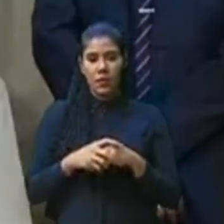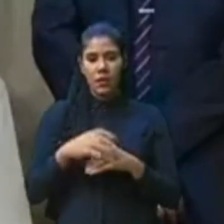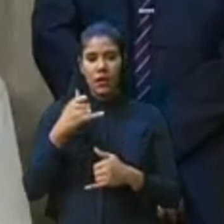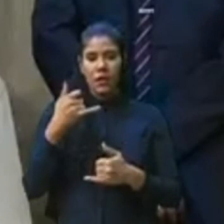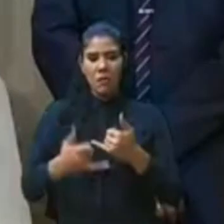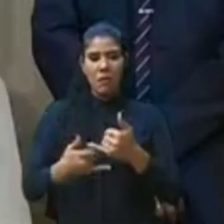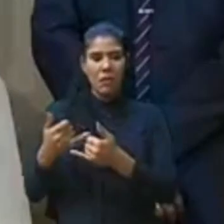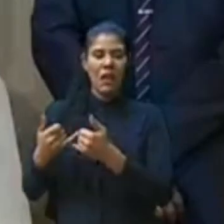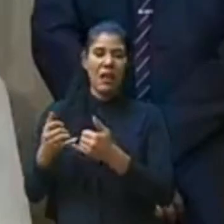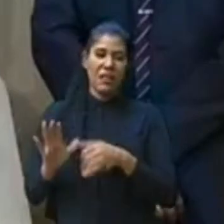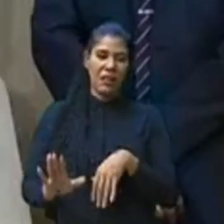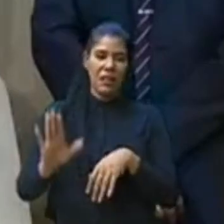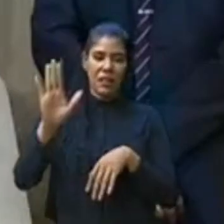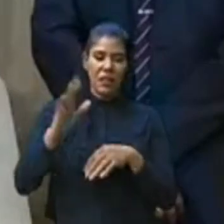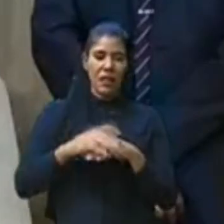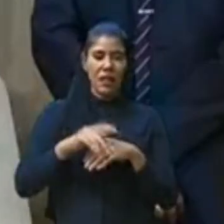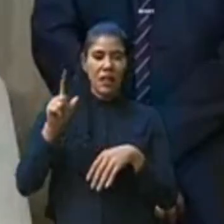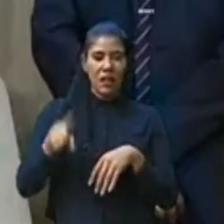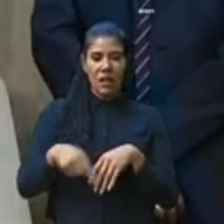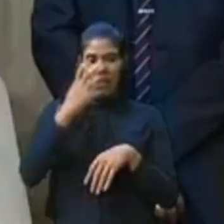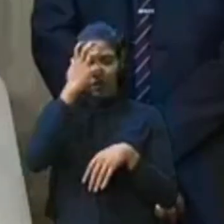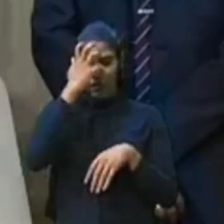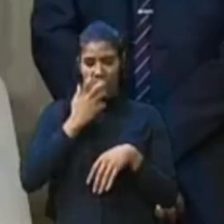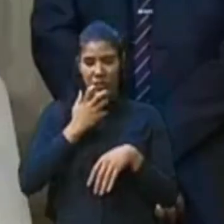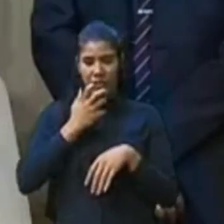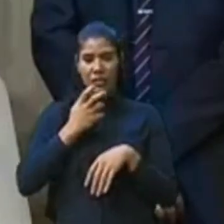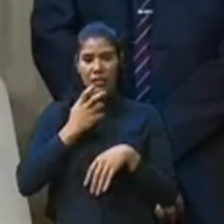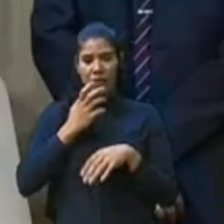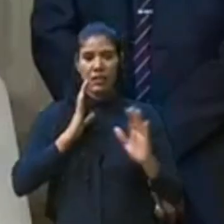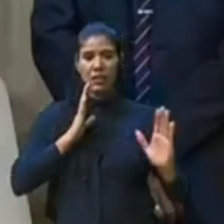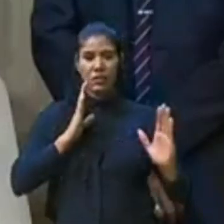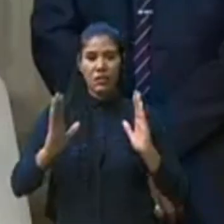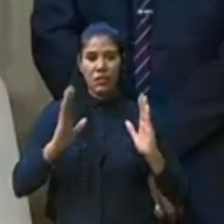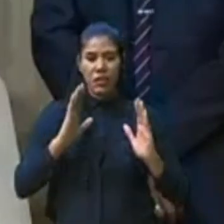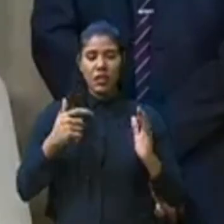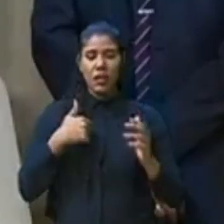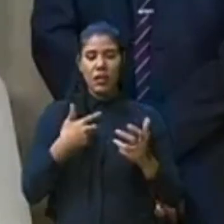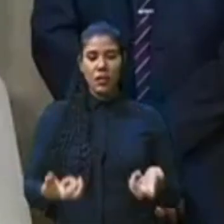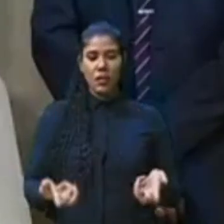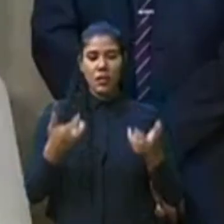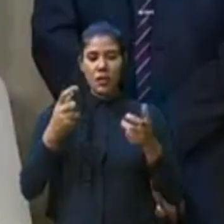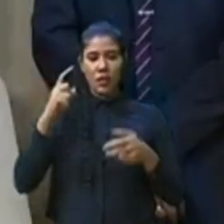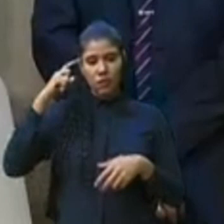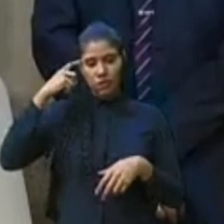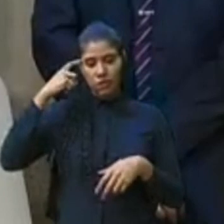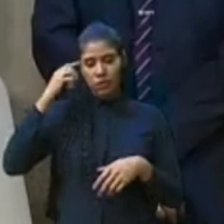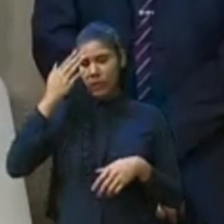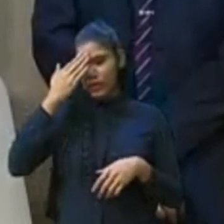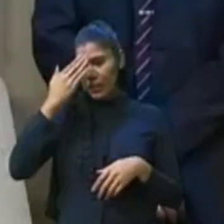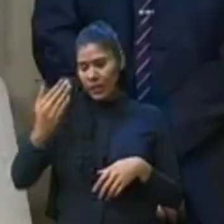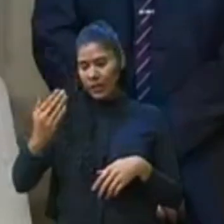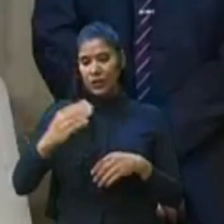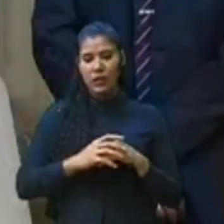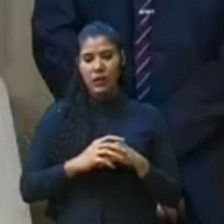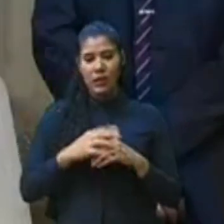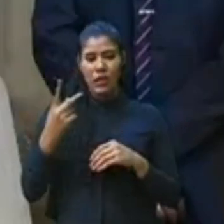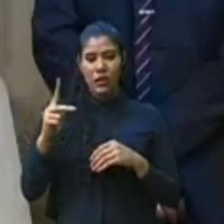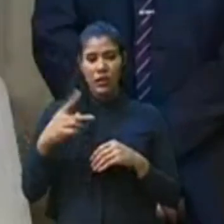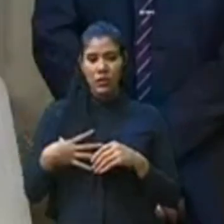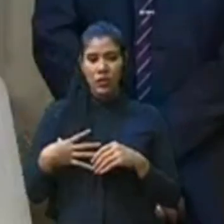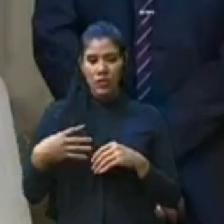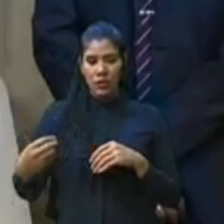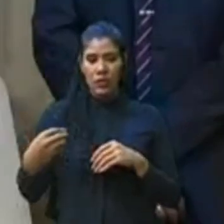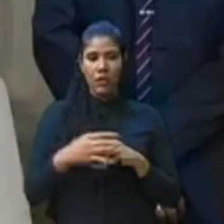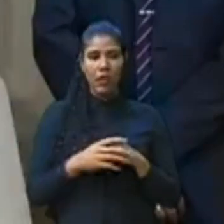candidatura, é uma seriedade muito grande de mandato, é o que eu quero. Zezinho, a minha gratidão a você, ao seu filho, ao